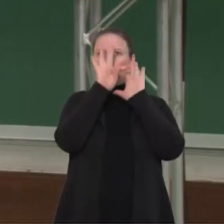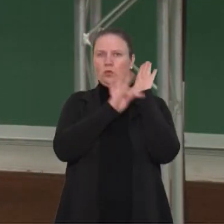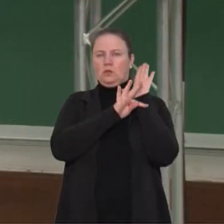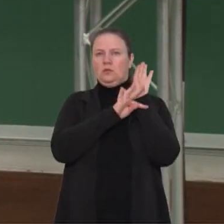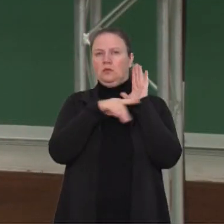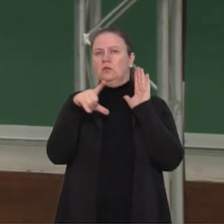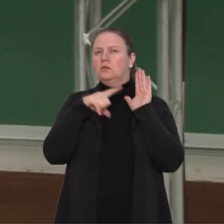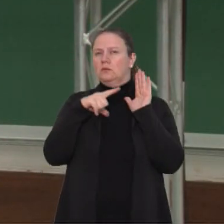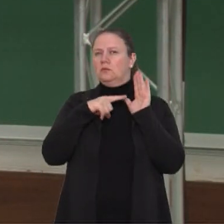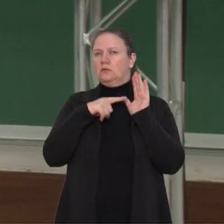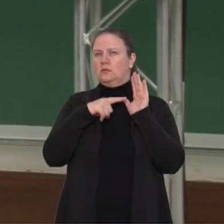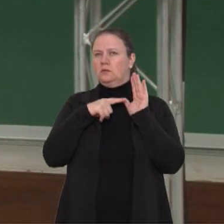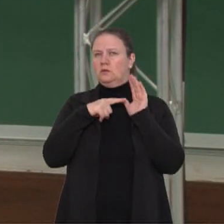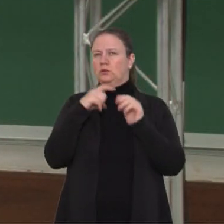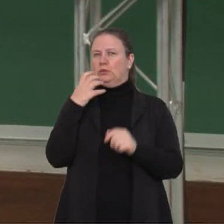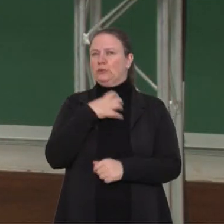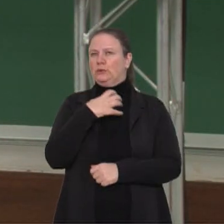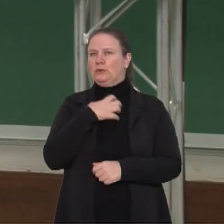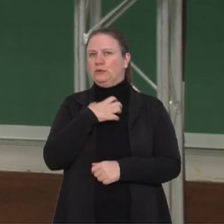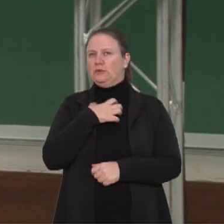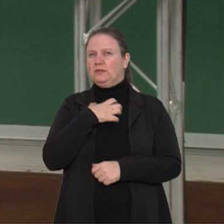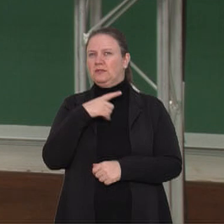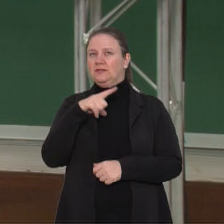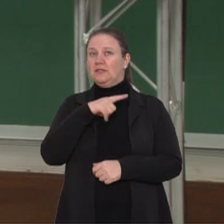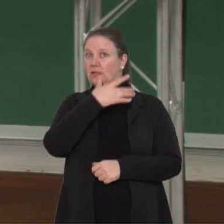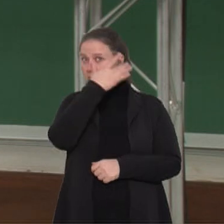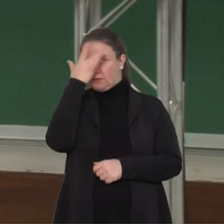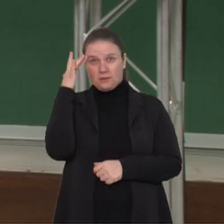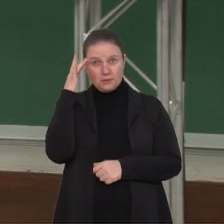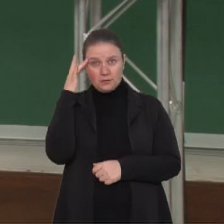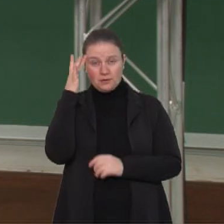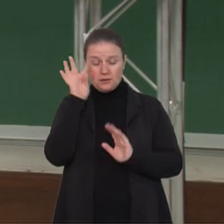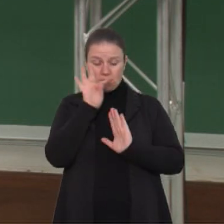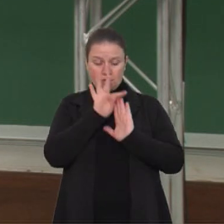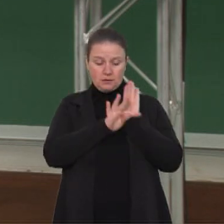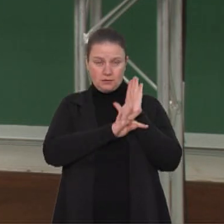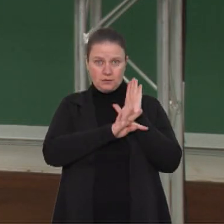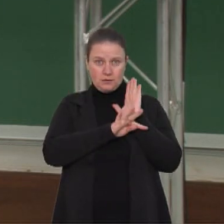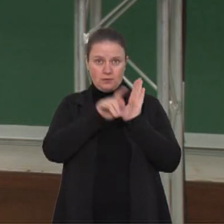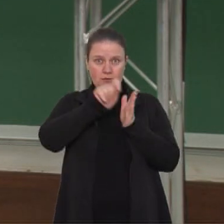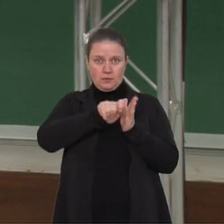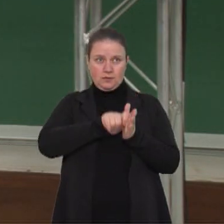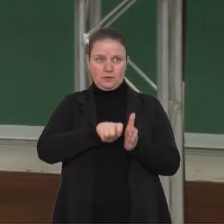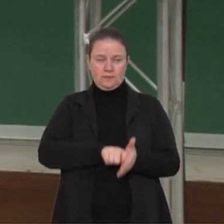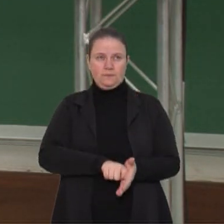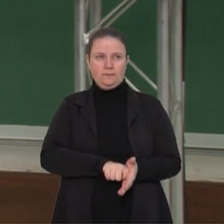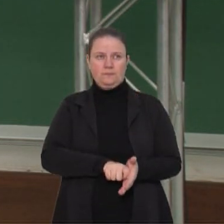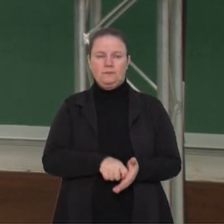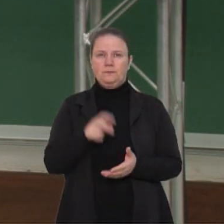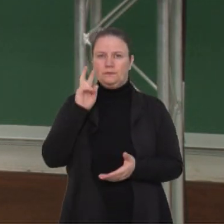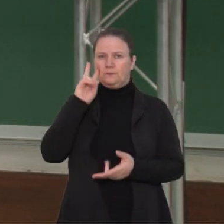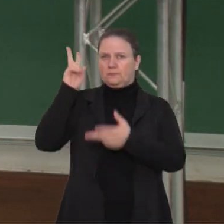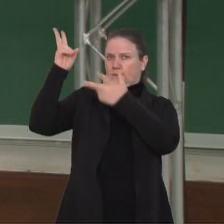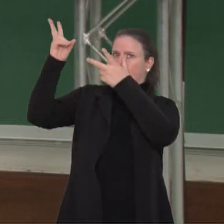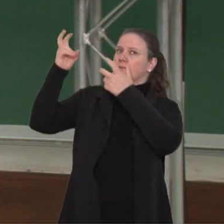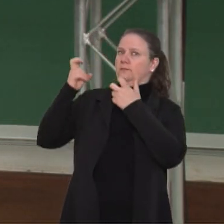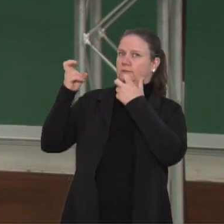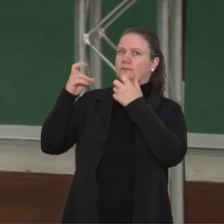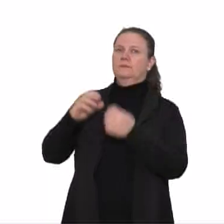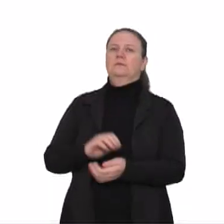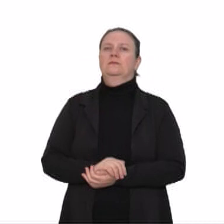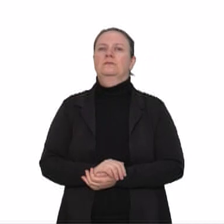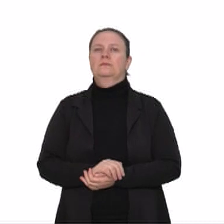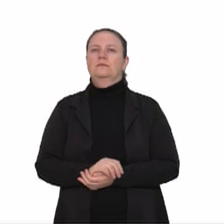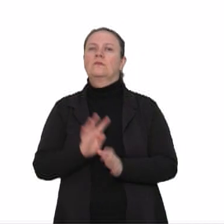pegadinha, que não fui eu que fiz, que foi a autora do texto que fez, acho que sem querer. Então, observe,